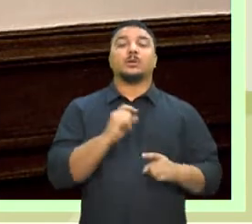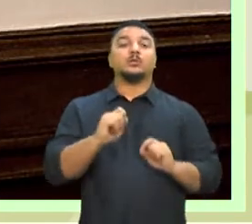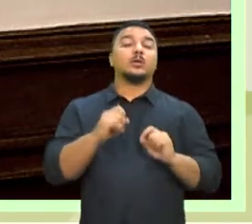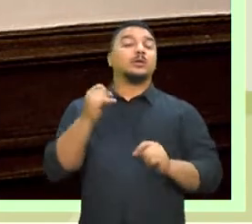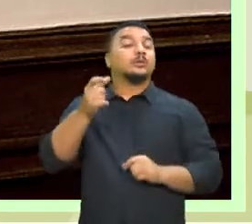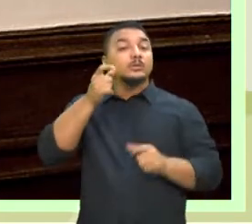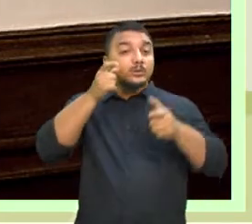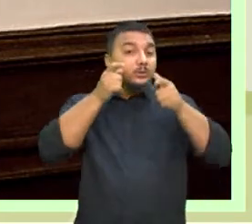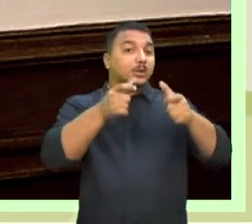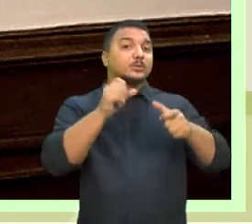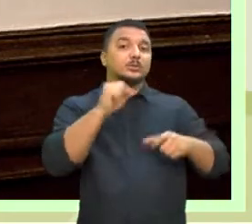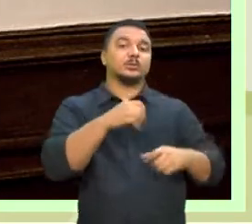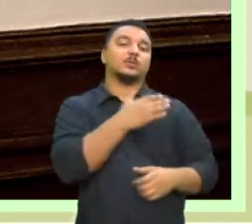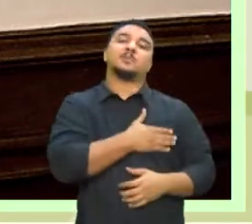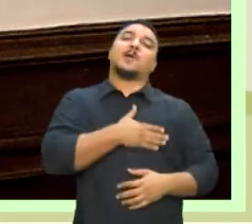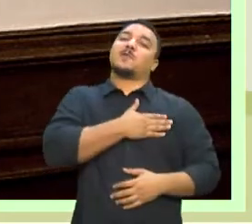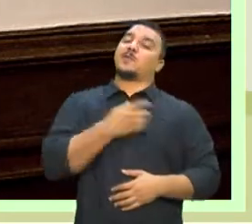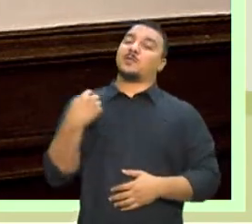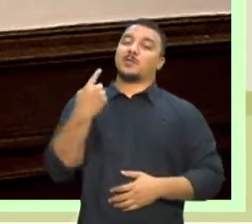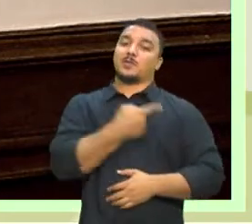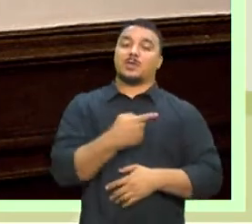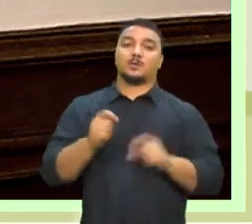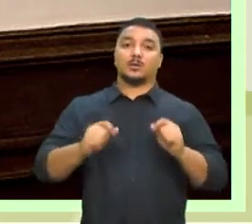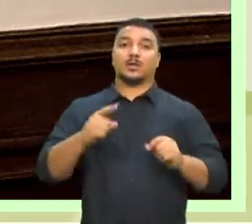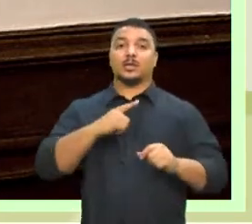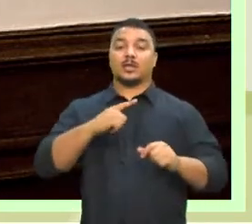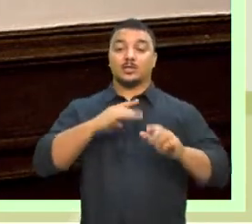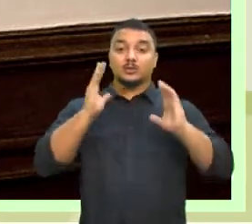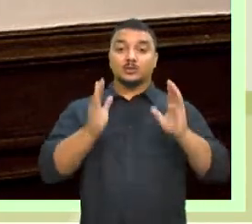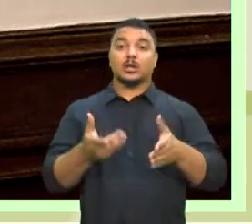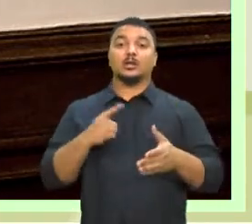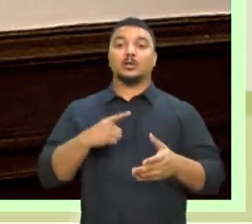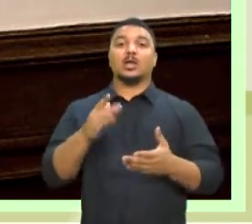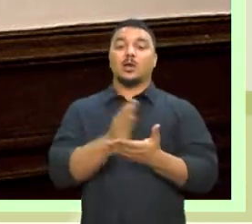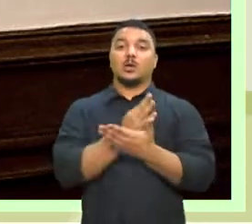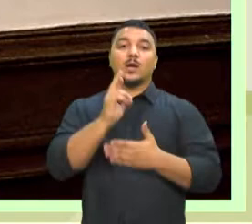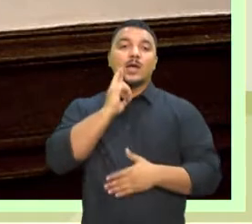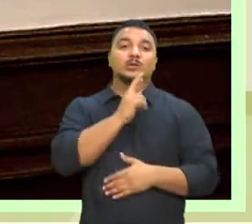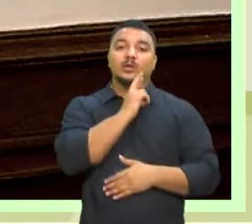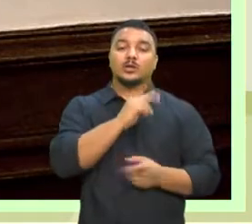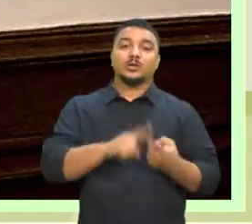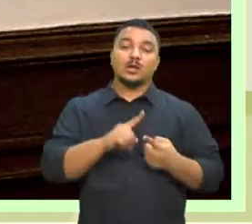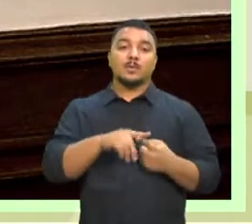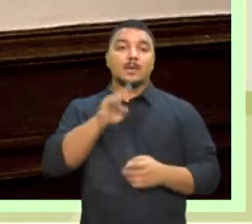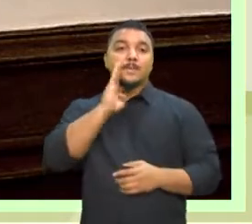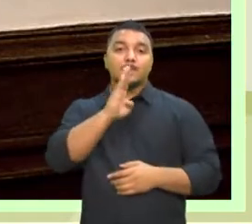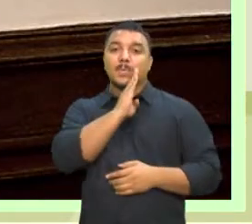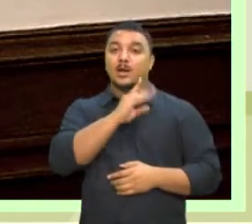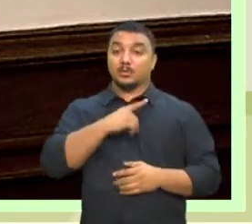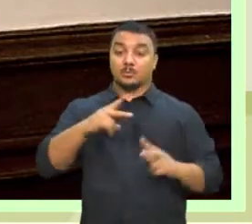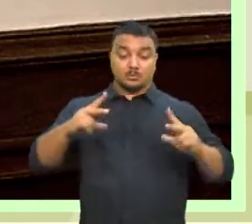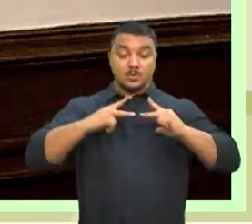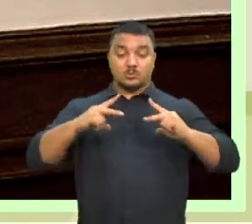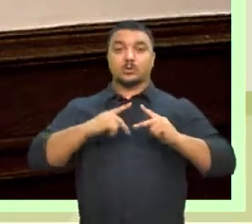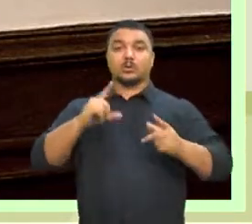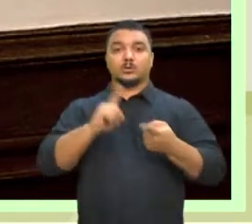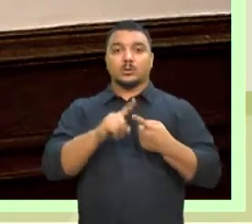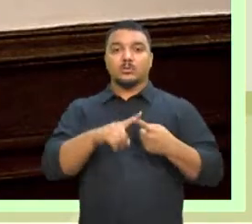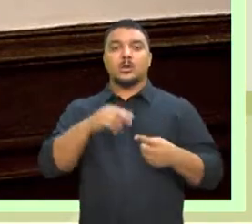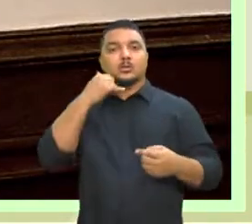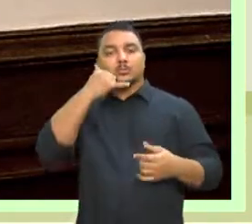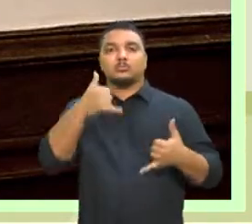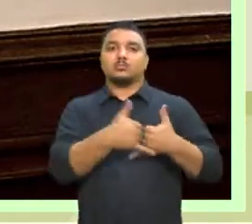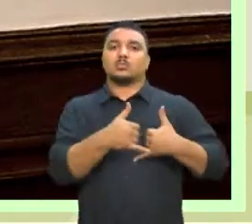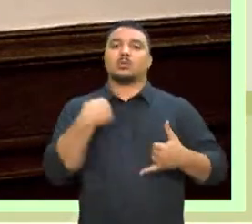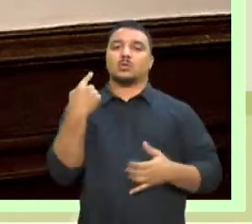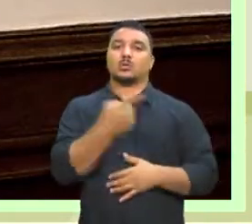né, e gratificante para nós é que já tem restaurantes, bares, pessoas da iniciativa privada entrando em contato com a gente